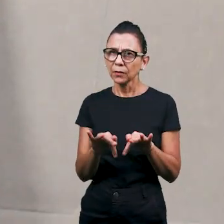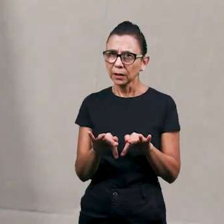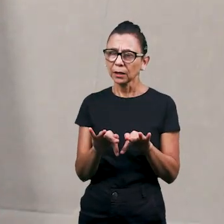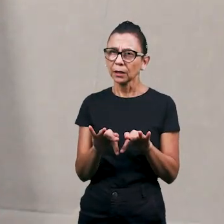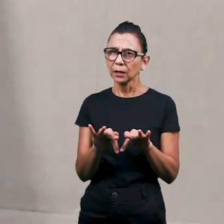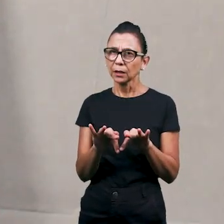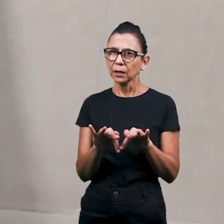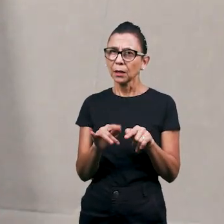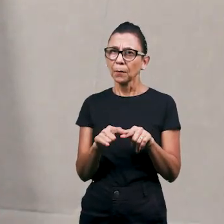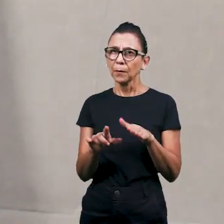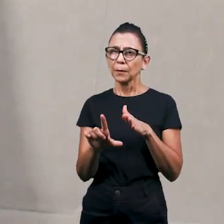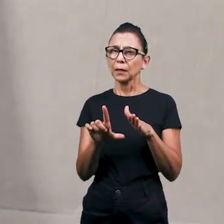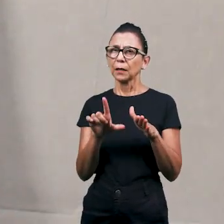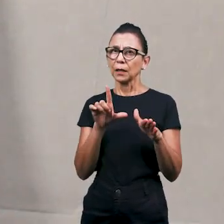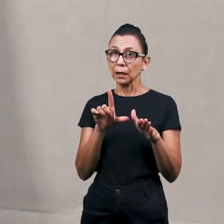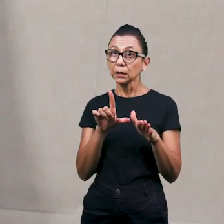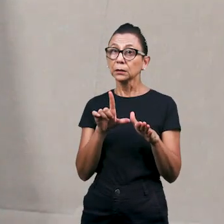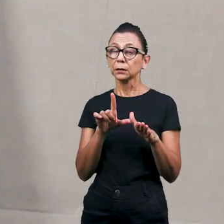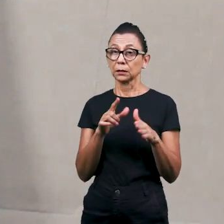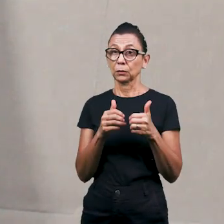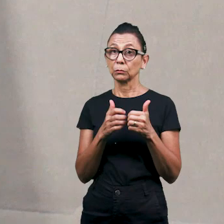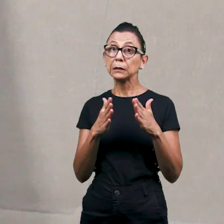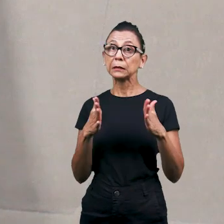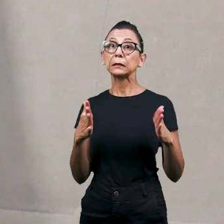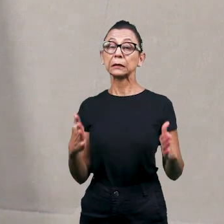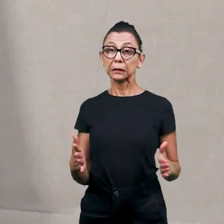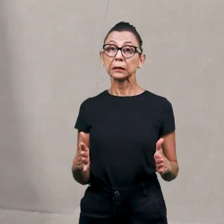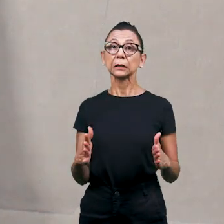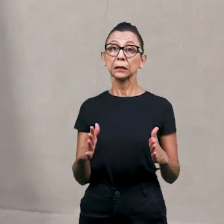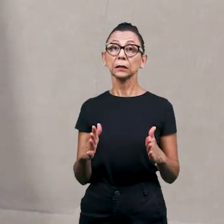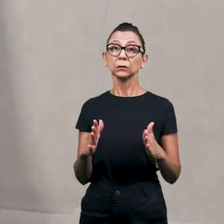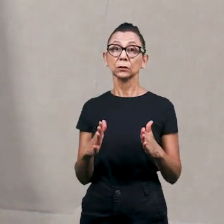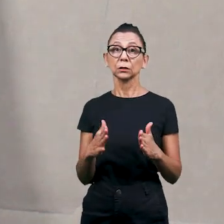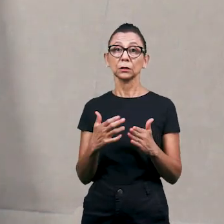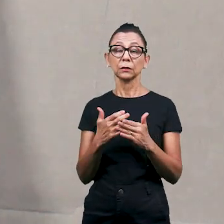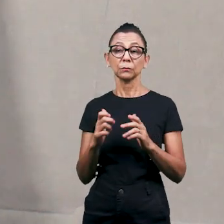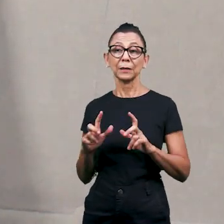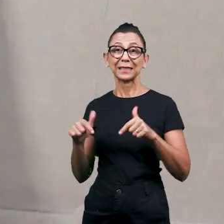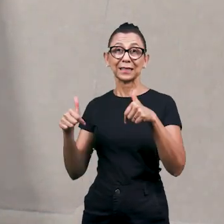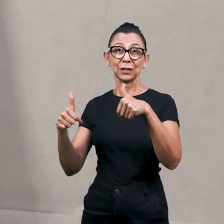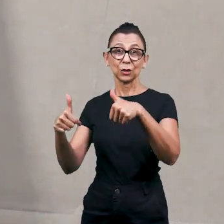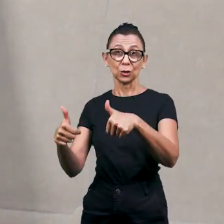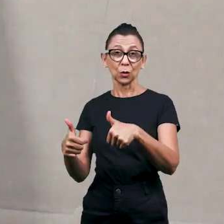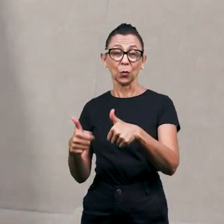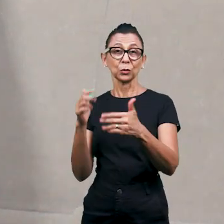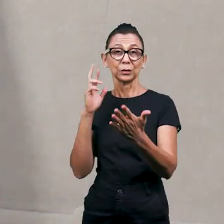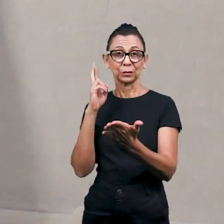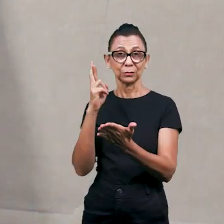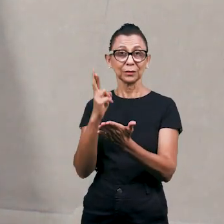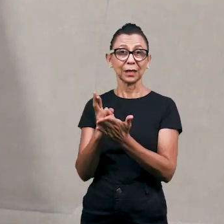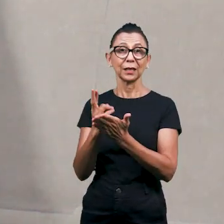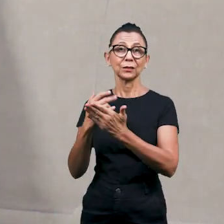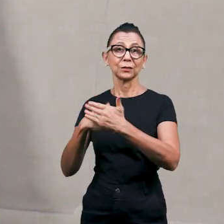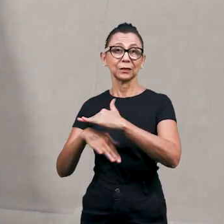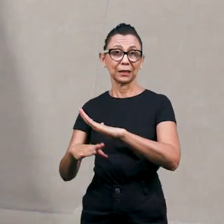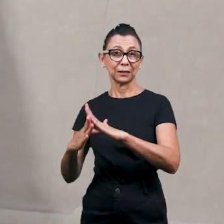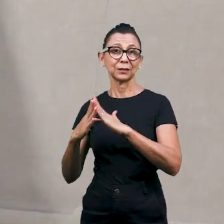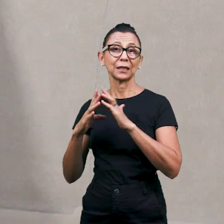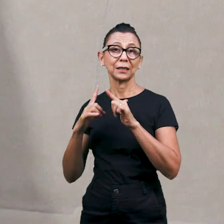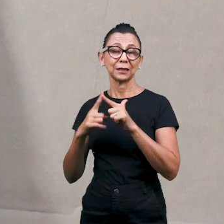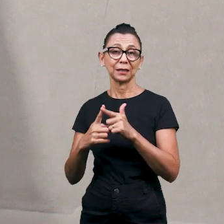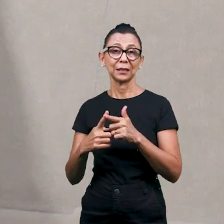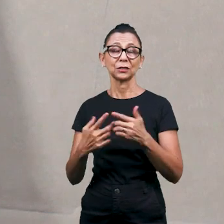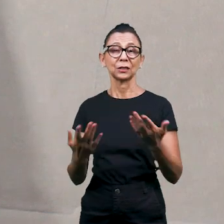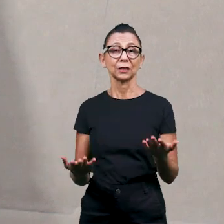trouxe alguns efeitos nas igrejas, que foi quase um ano e meio, um pouco mais, né? De um ano e meio, com as